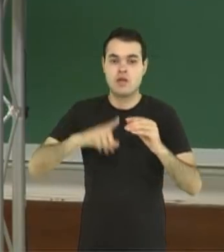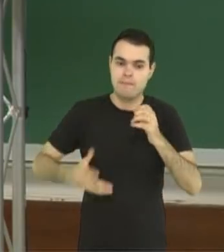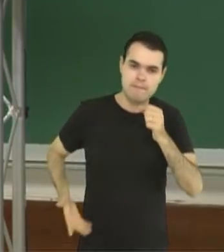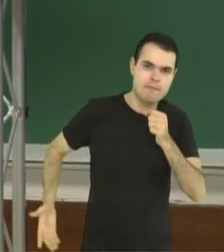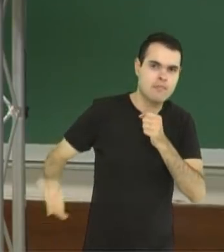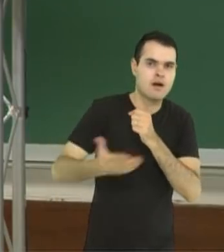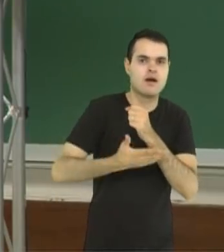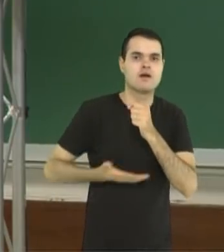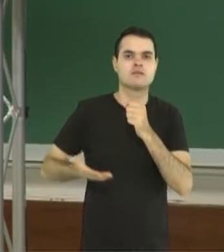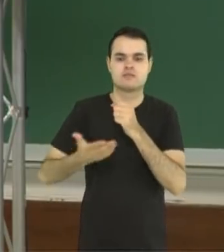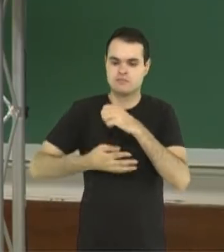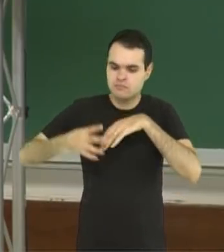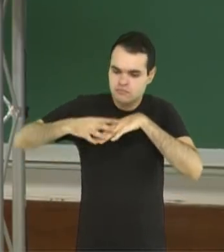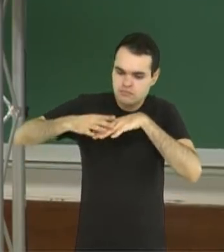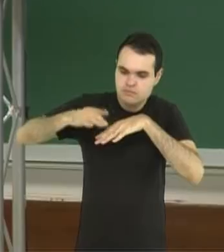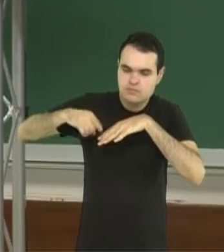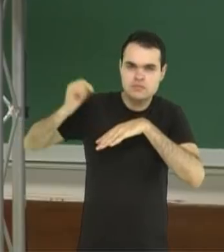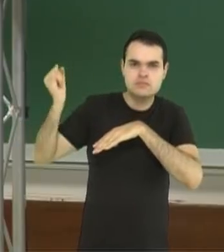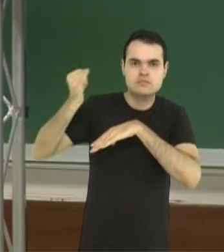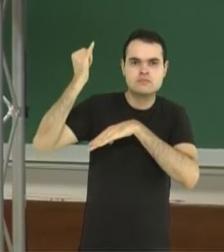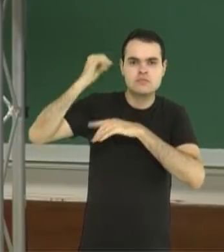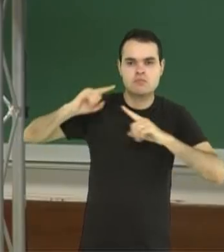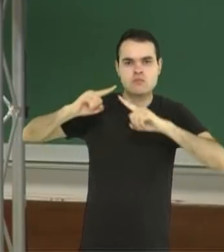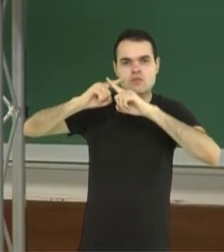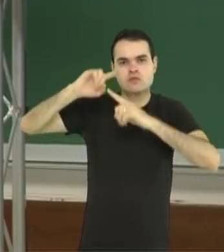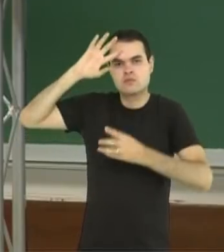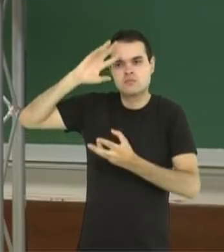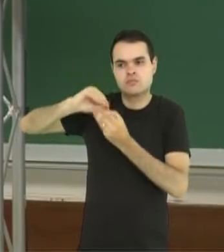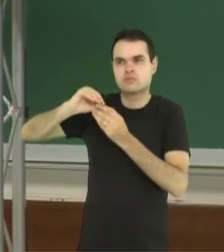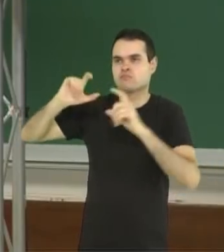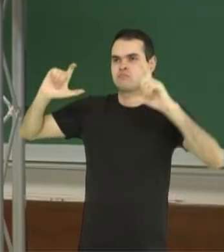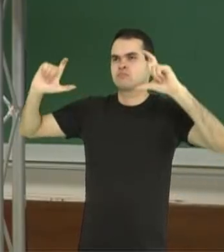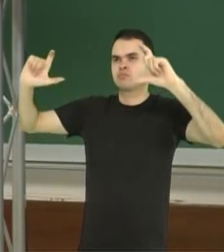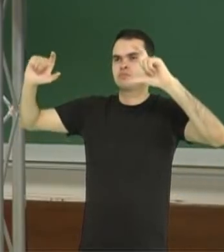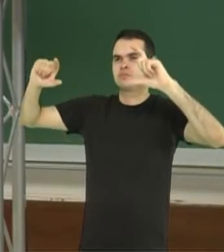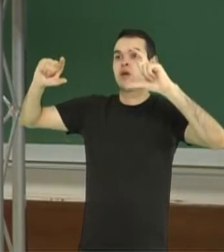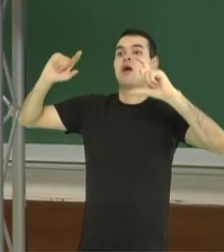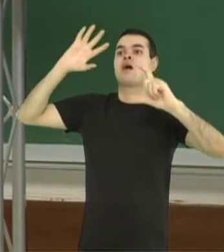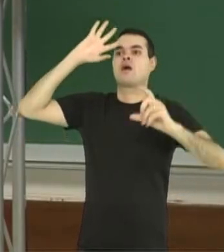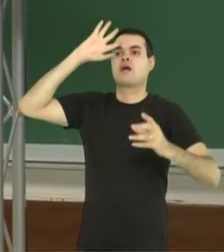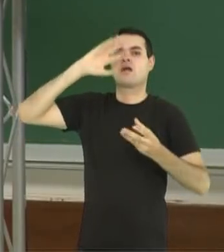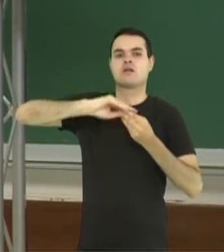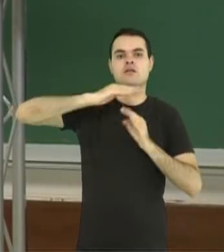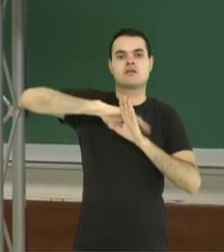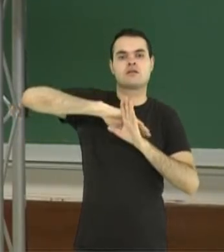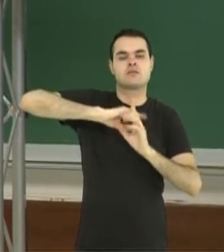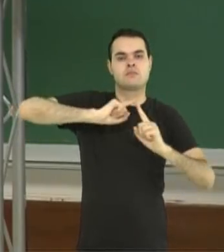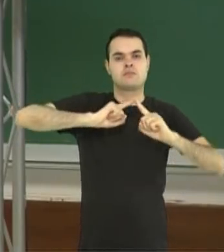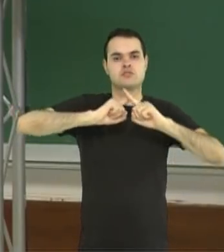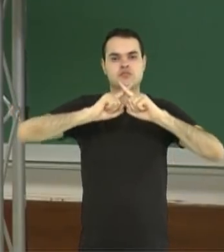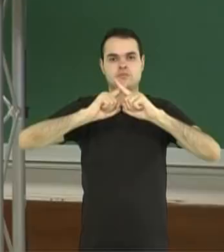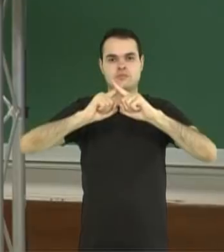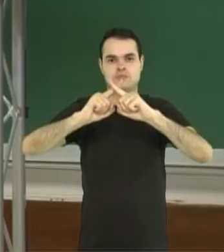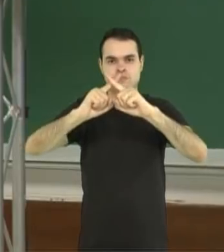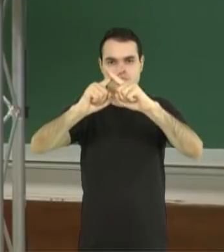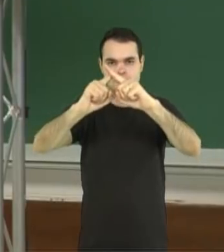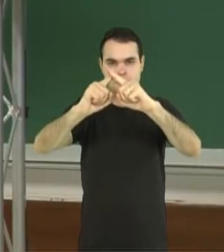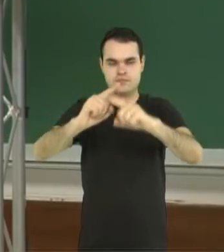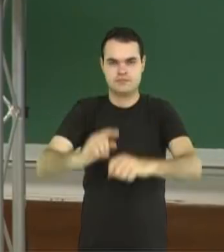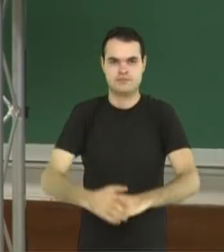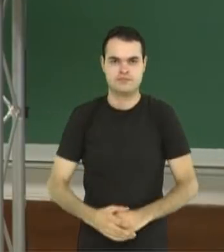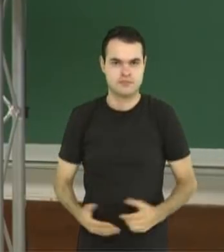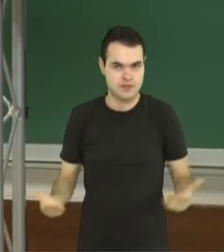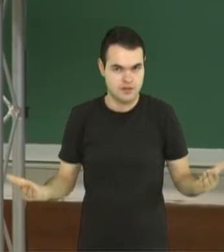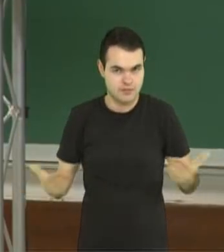que vocês consigam interpretar um enunciado que trata aí de multiplicação, tá bom? Então, nós vamos